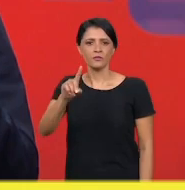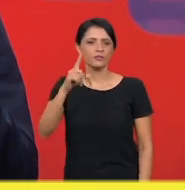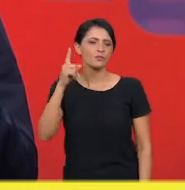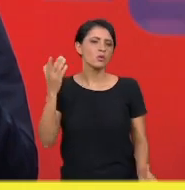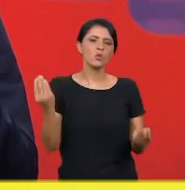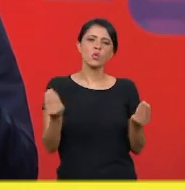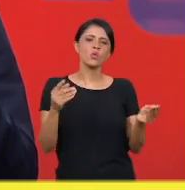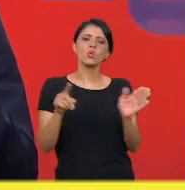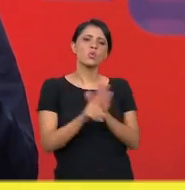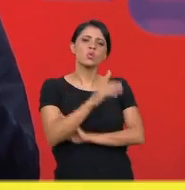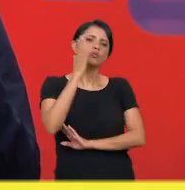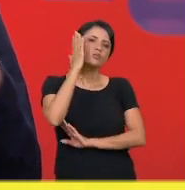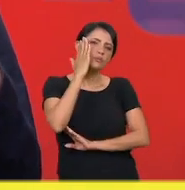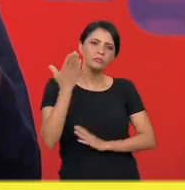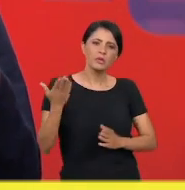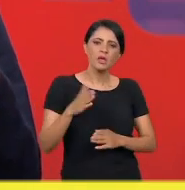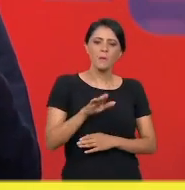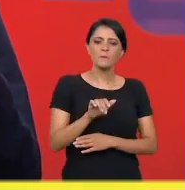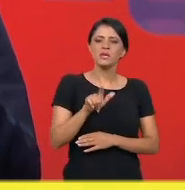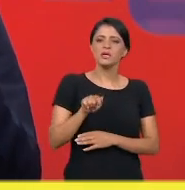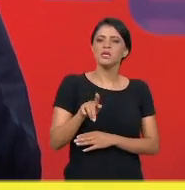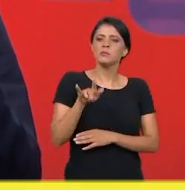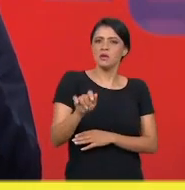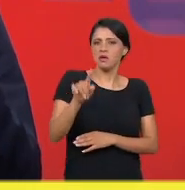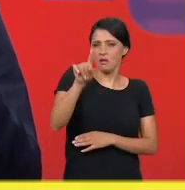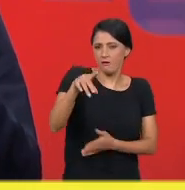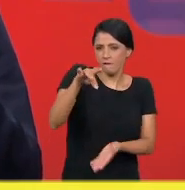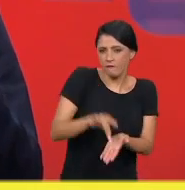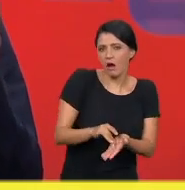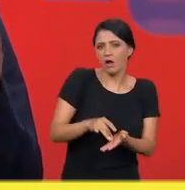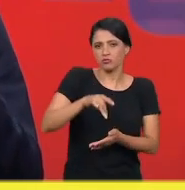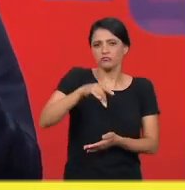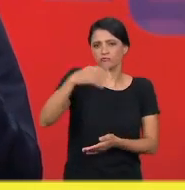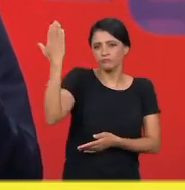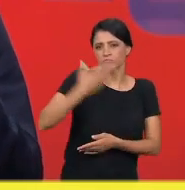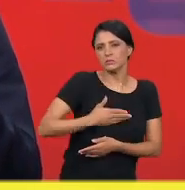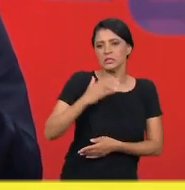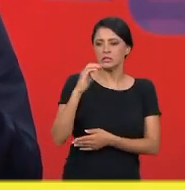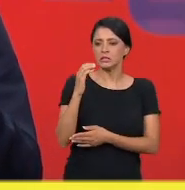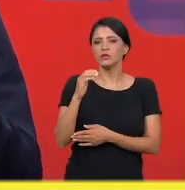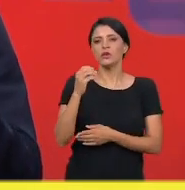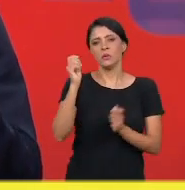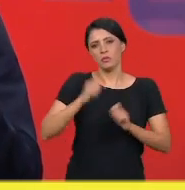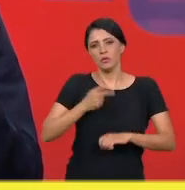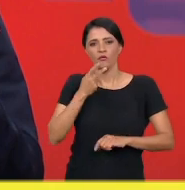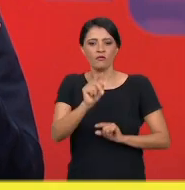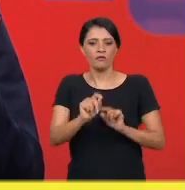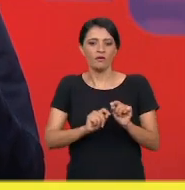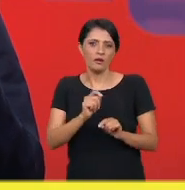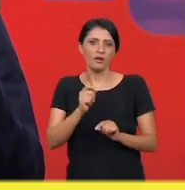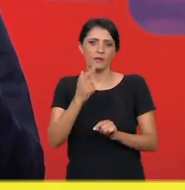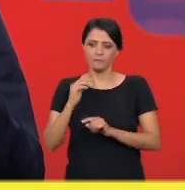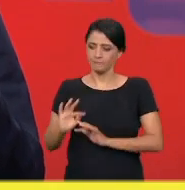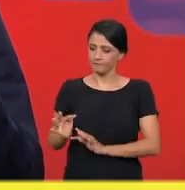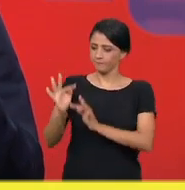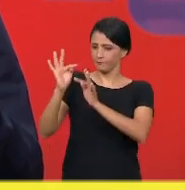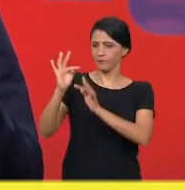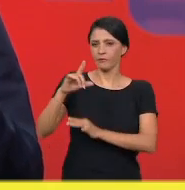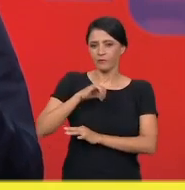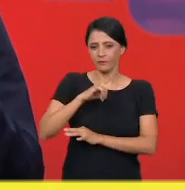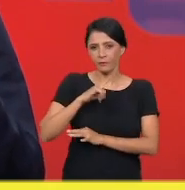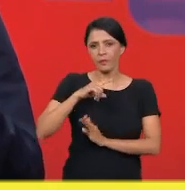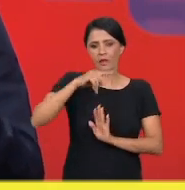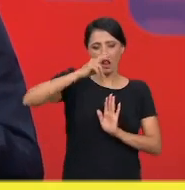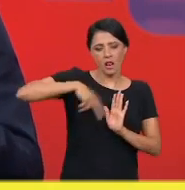é um fato científico? Porque eu posso imaginar que antes de toda a tecnologia que a gente tinha hoje, muito se pensou... Eu andei